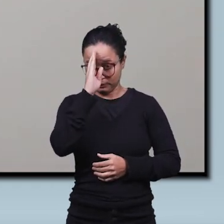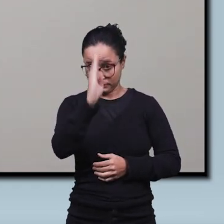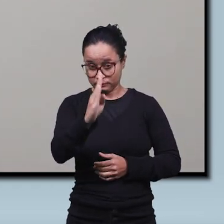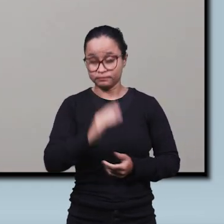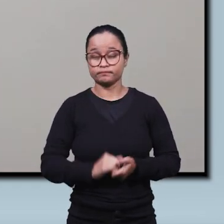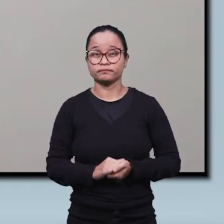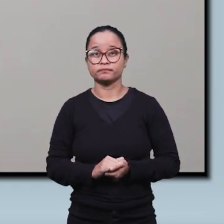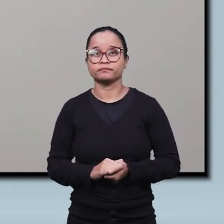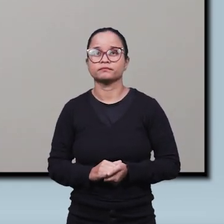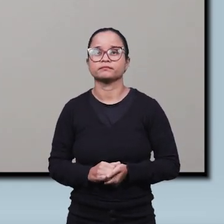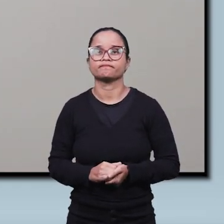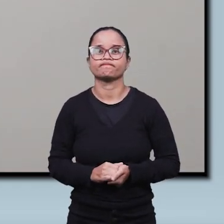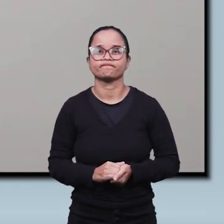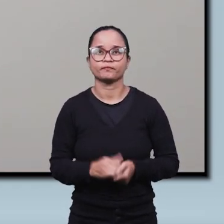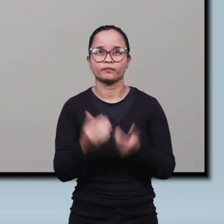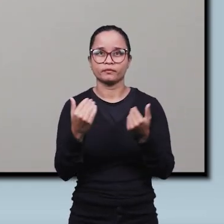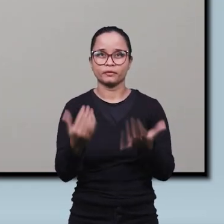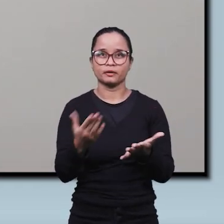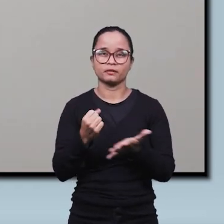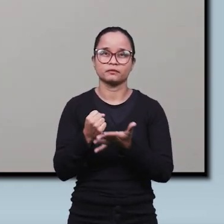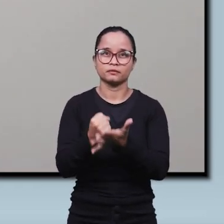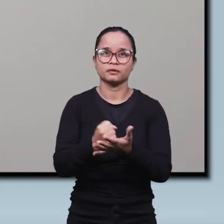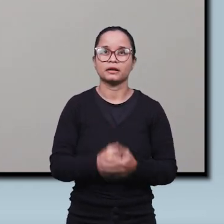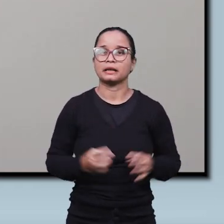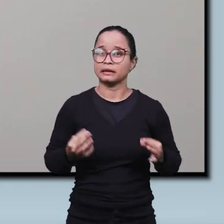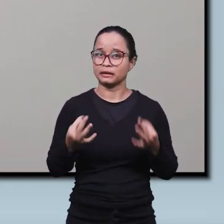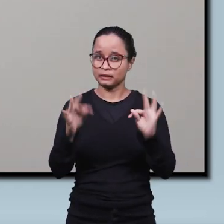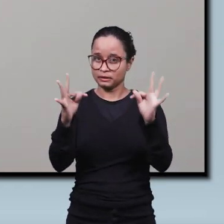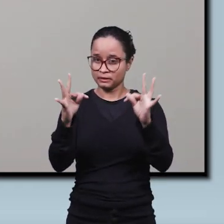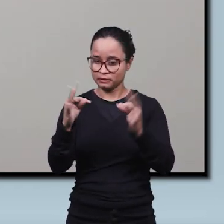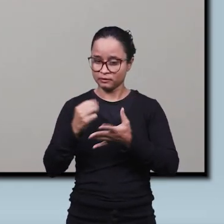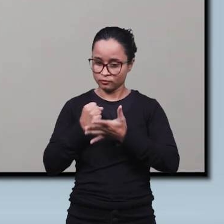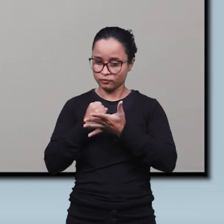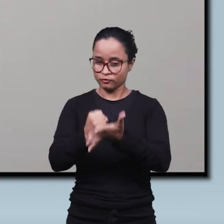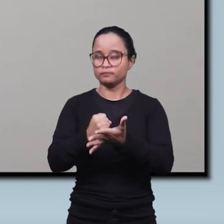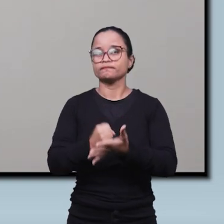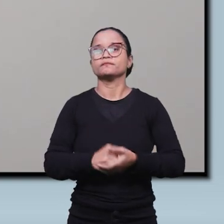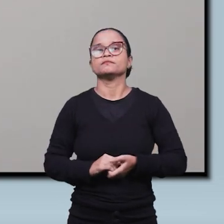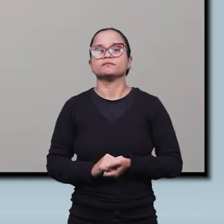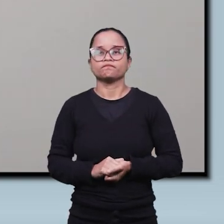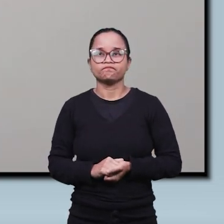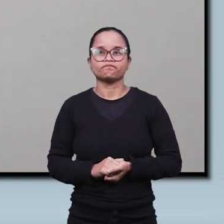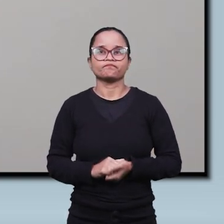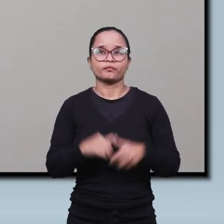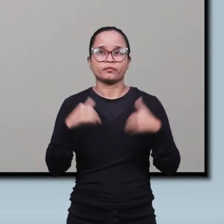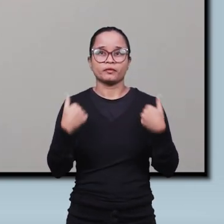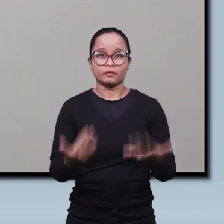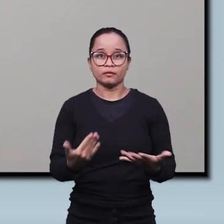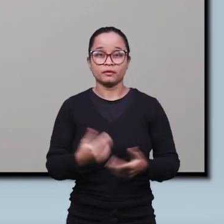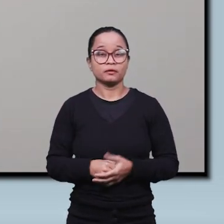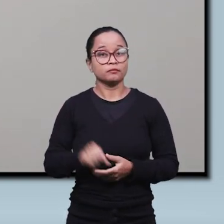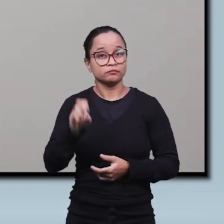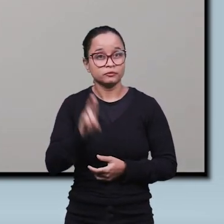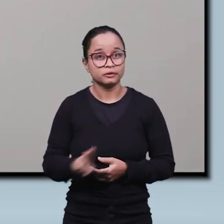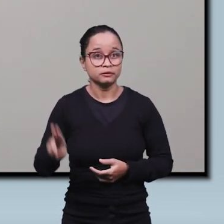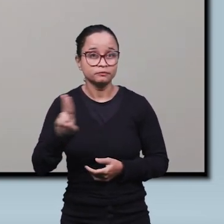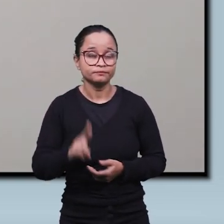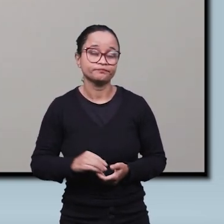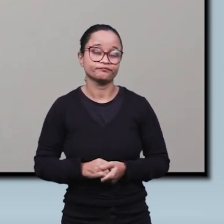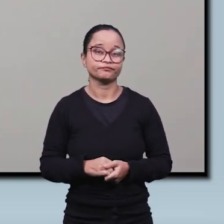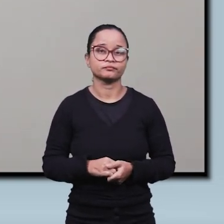direcionado, né? E isso favorece tecnologias assistivas. Então, recursos